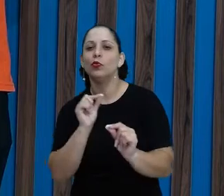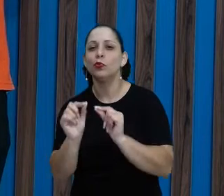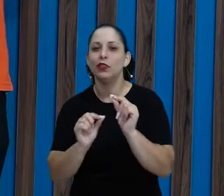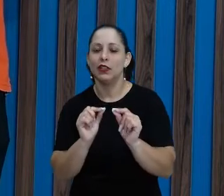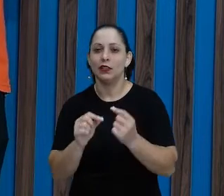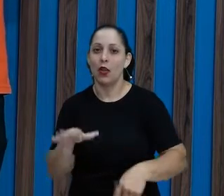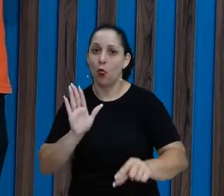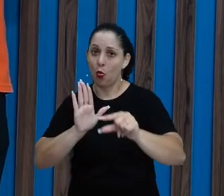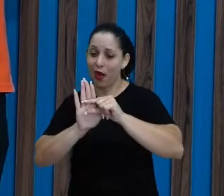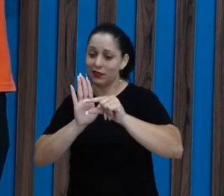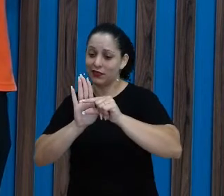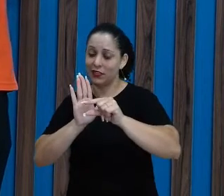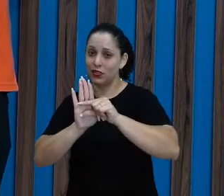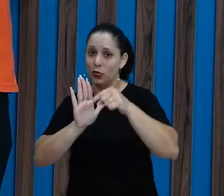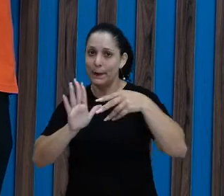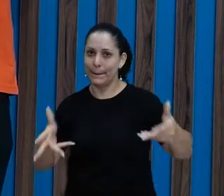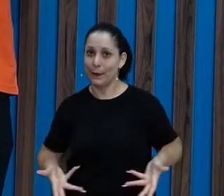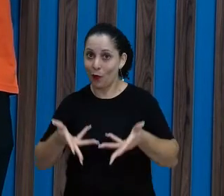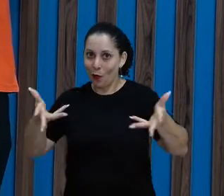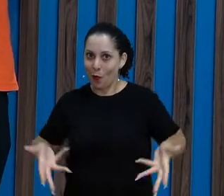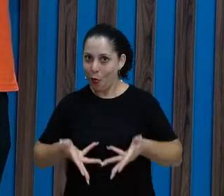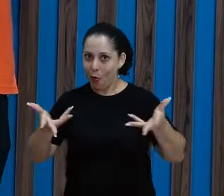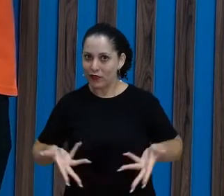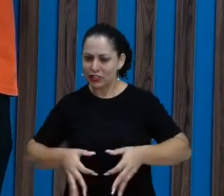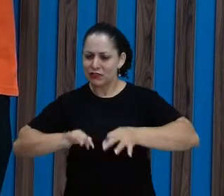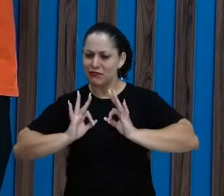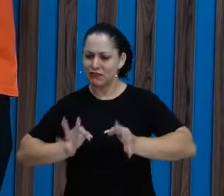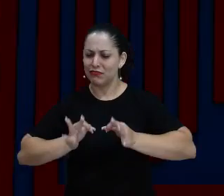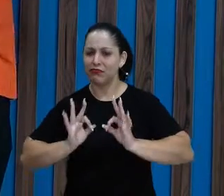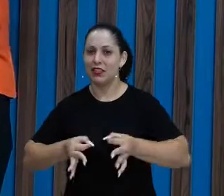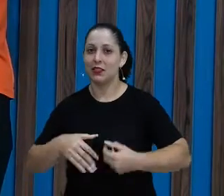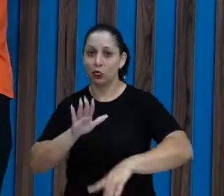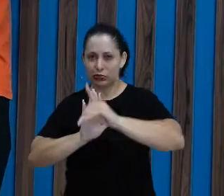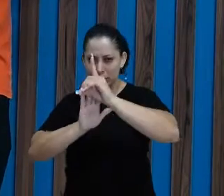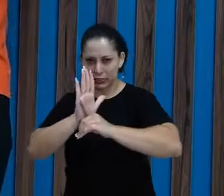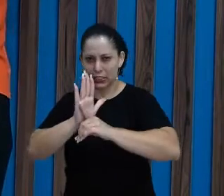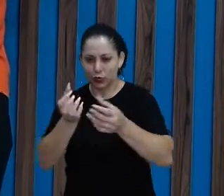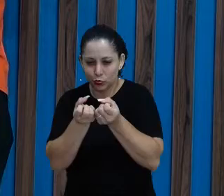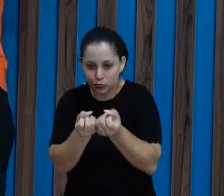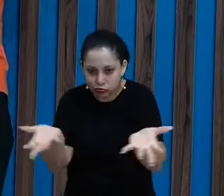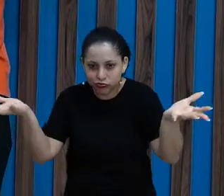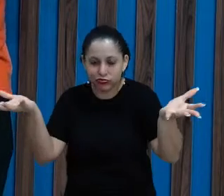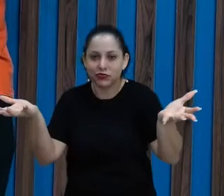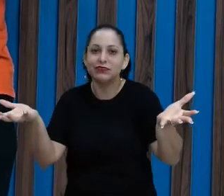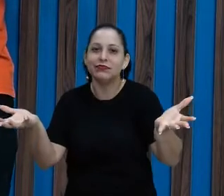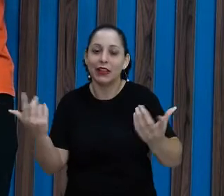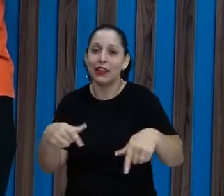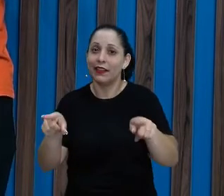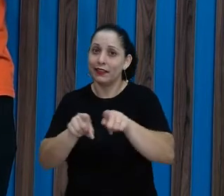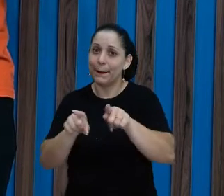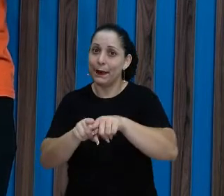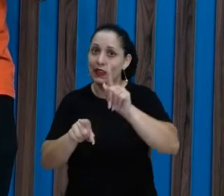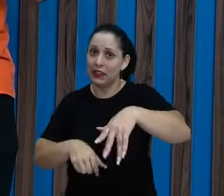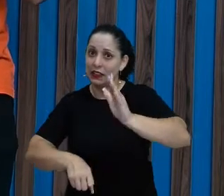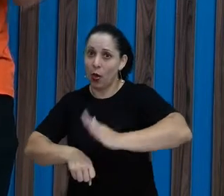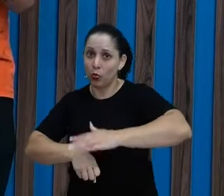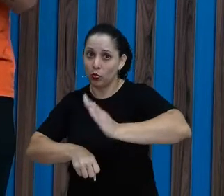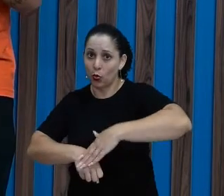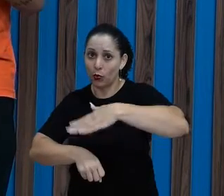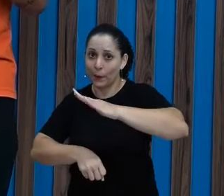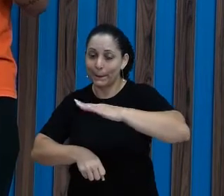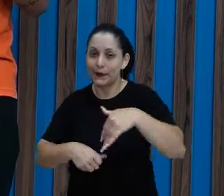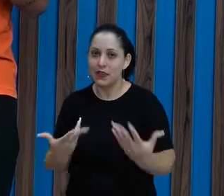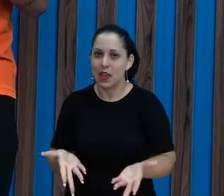o artigo lá, ele promove, ele garante esse direito para a gente, ao mesmo tempo ele dá uma autonomia para